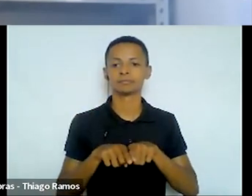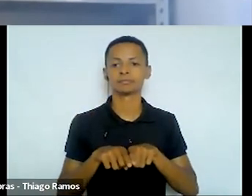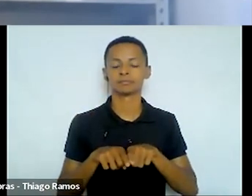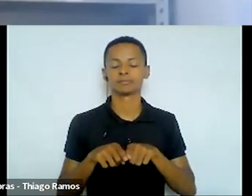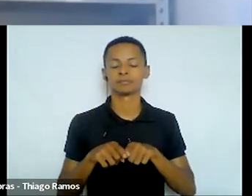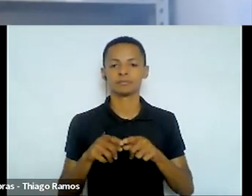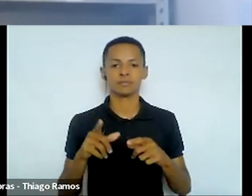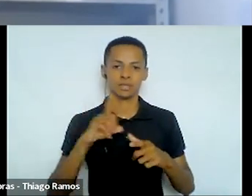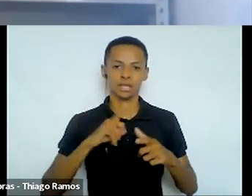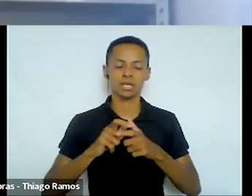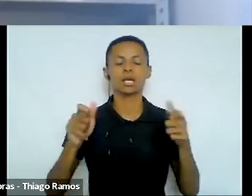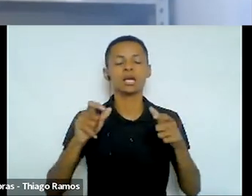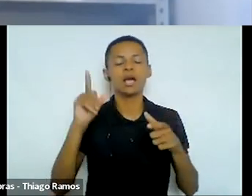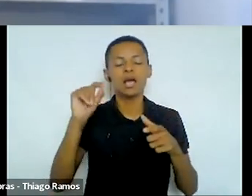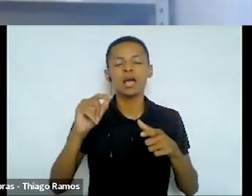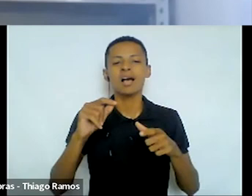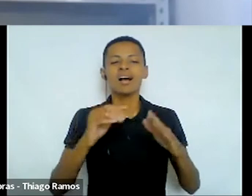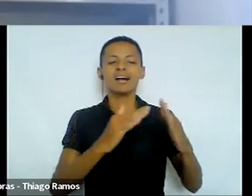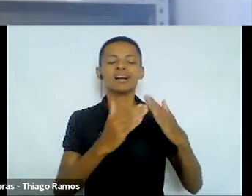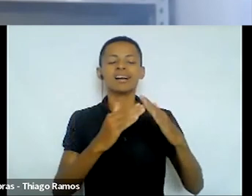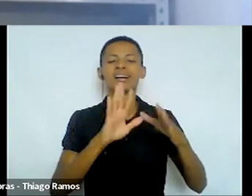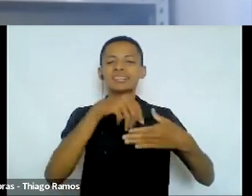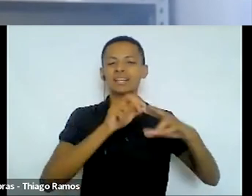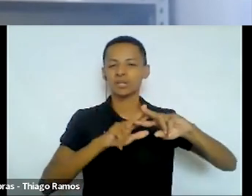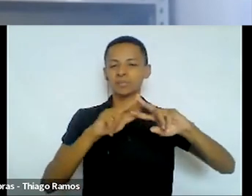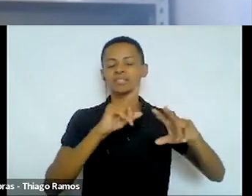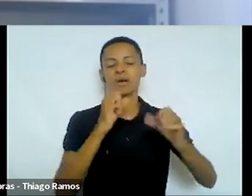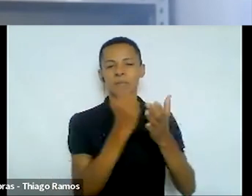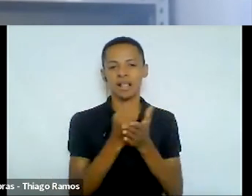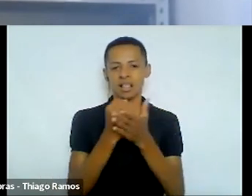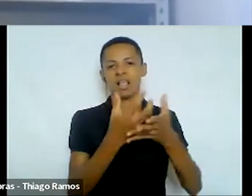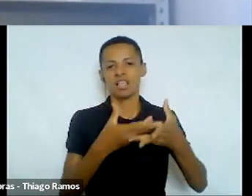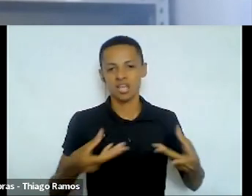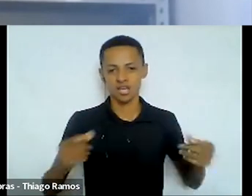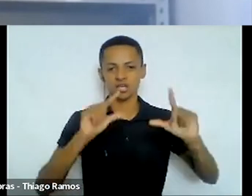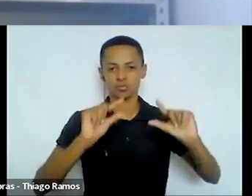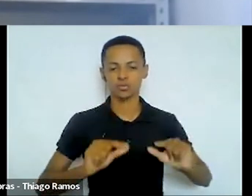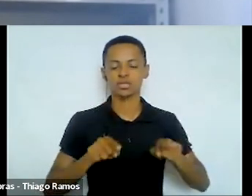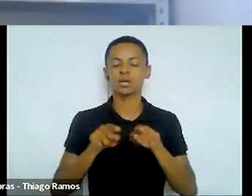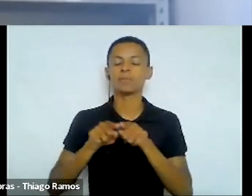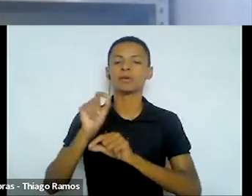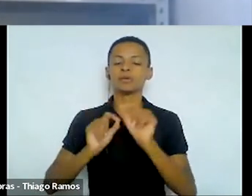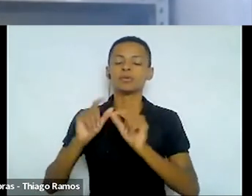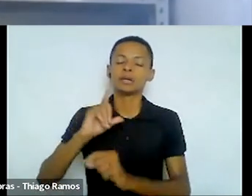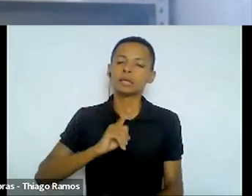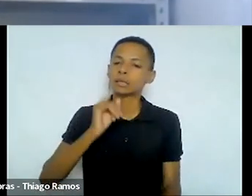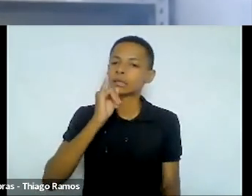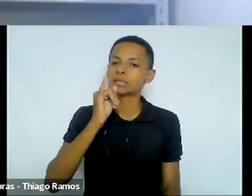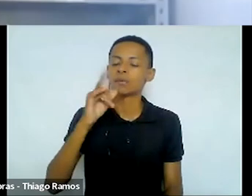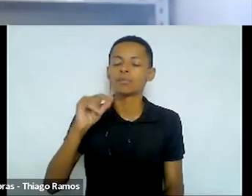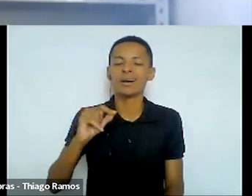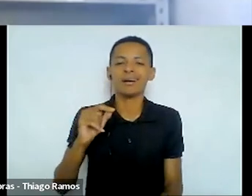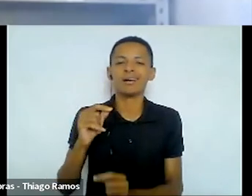encarceramento em massa e garantia, por exemplo, do acesso das pessoas para uso terapêutico, além da garantia da liberdade individual. E, curiosamente, um